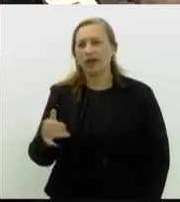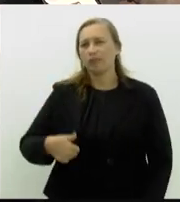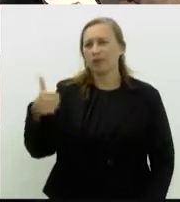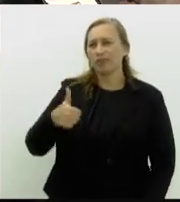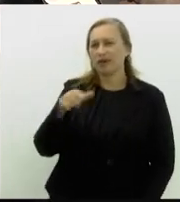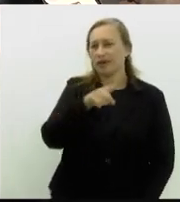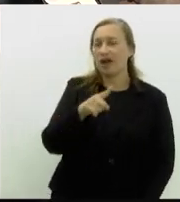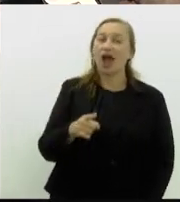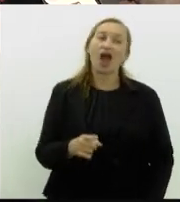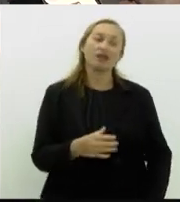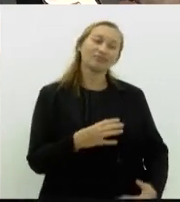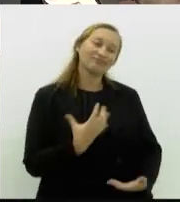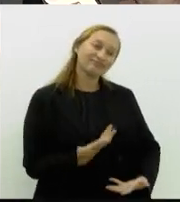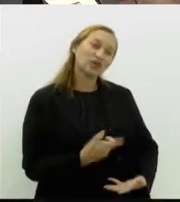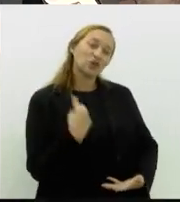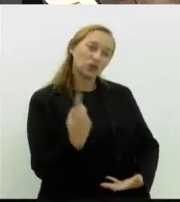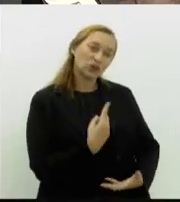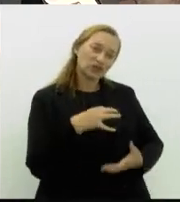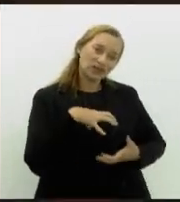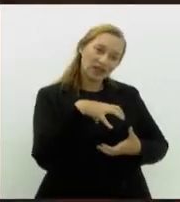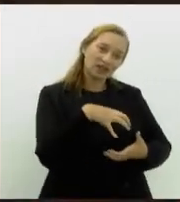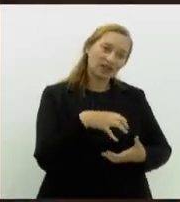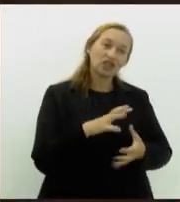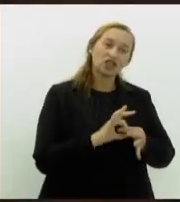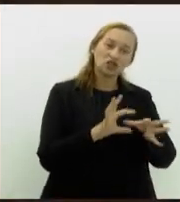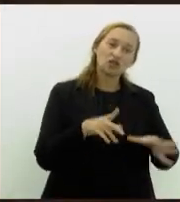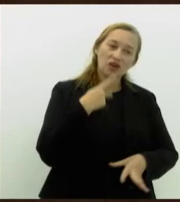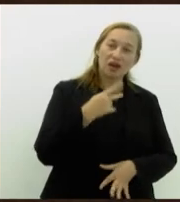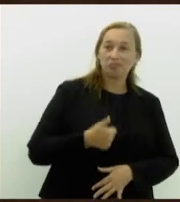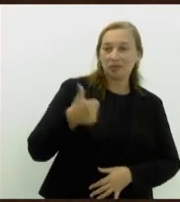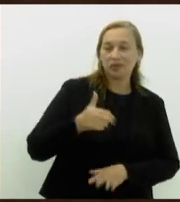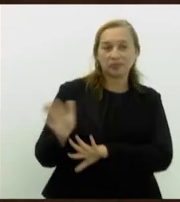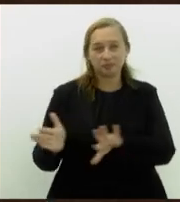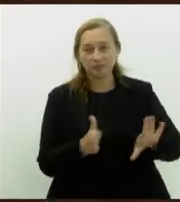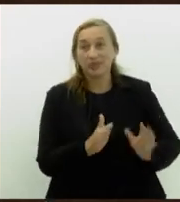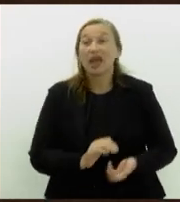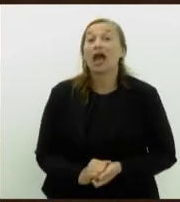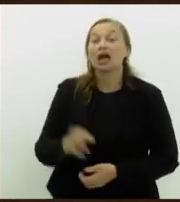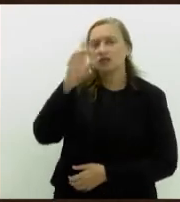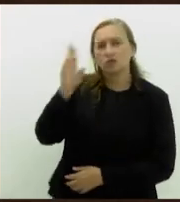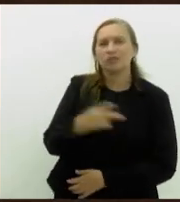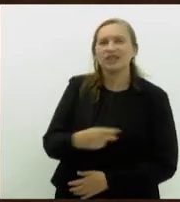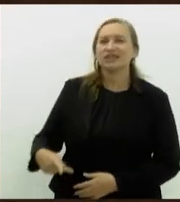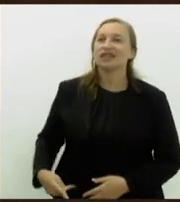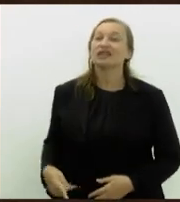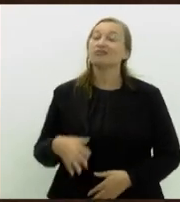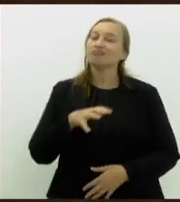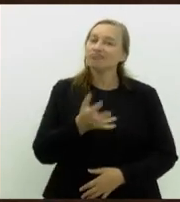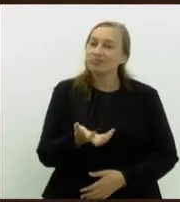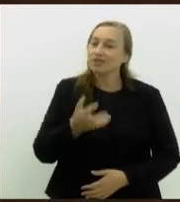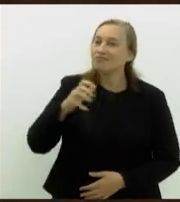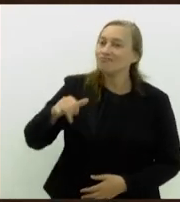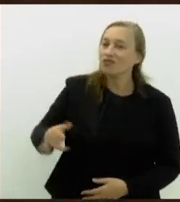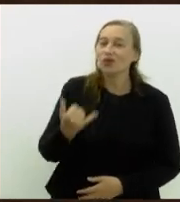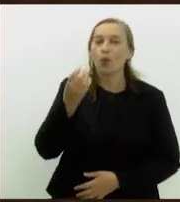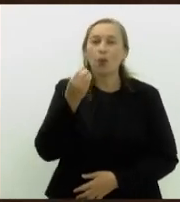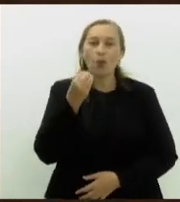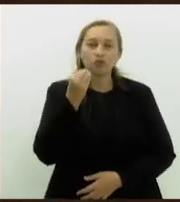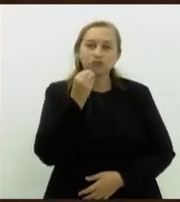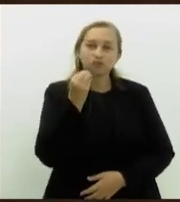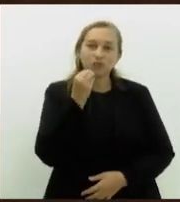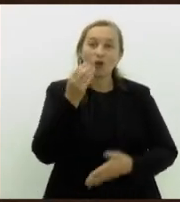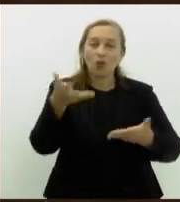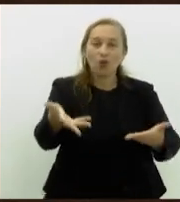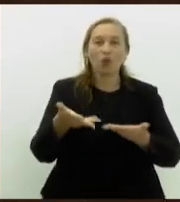para Vossa Excelência, por favor. Meu líder deixou falar na frente dele. Presidente, eu queria aqui aproveitar a oportunidade,